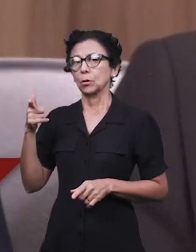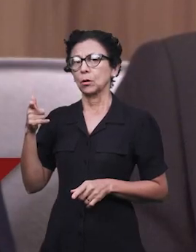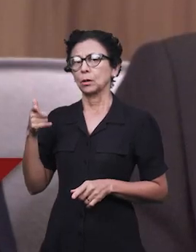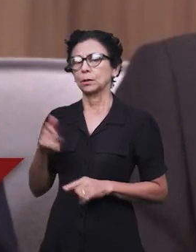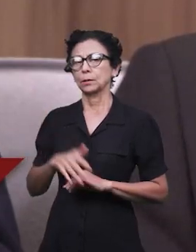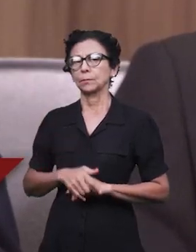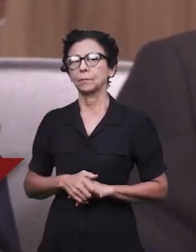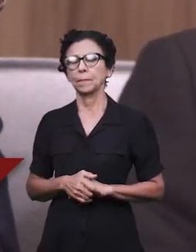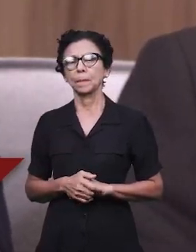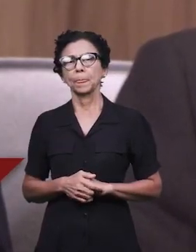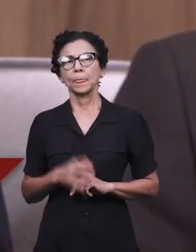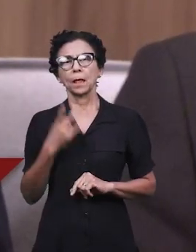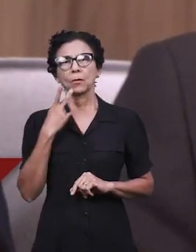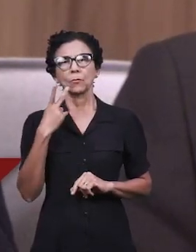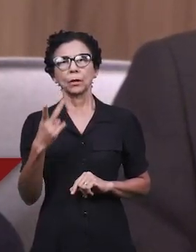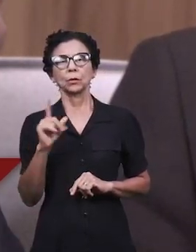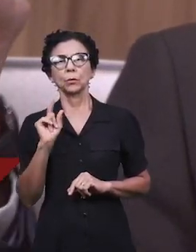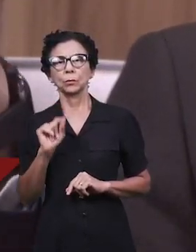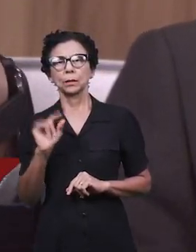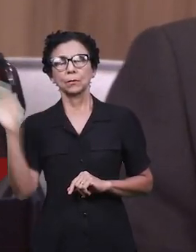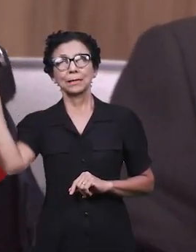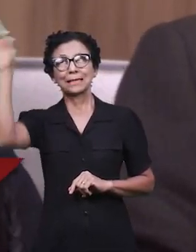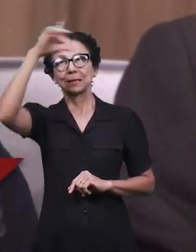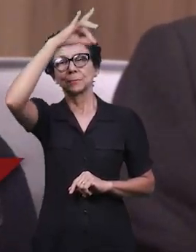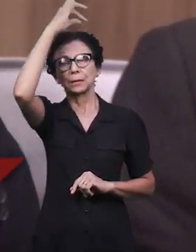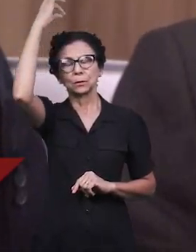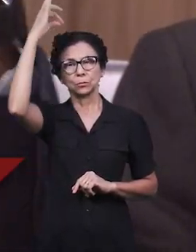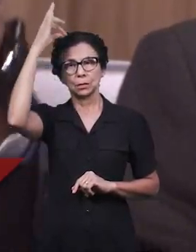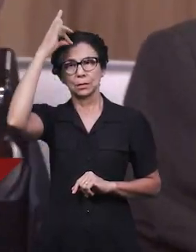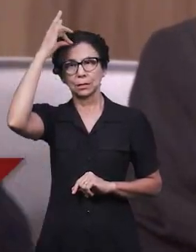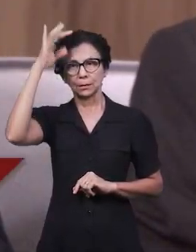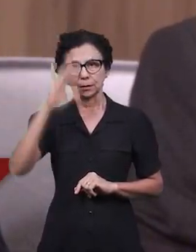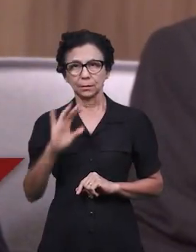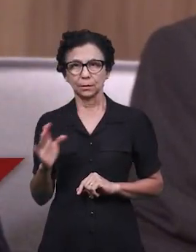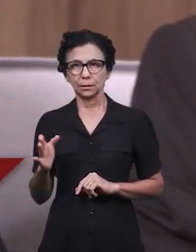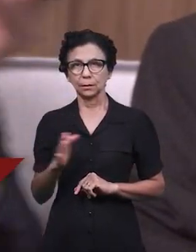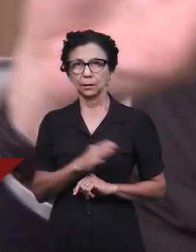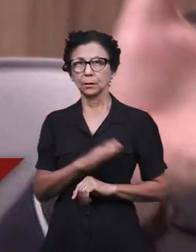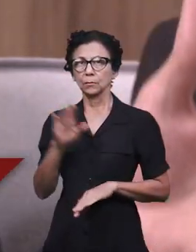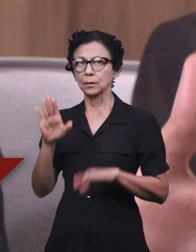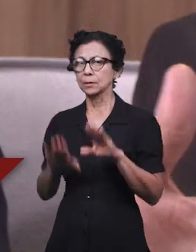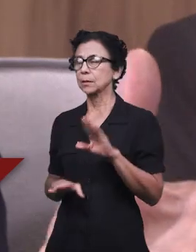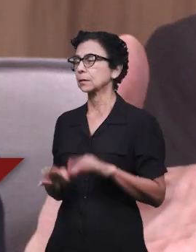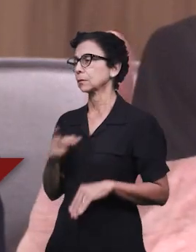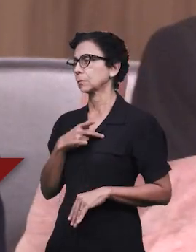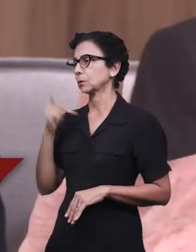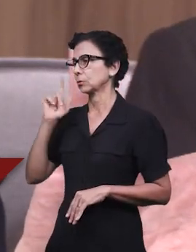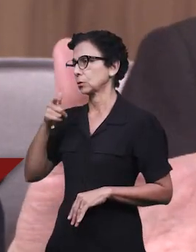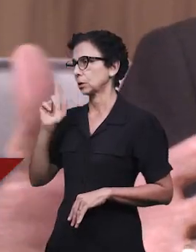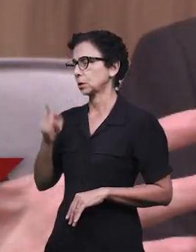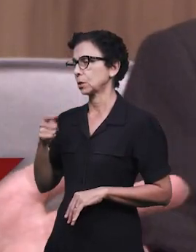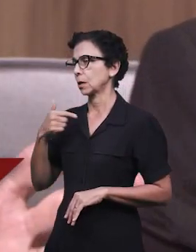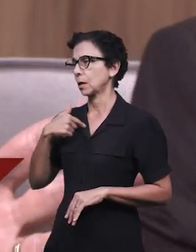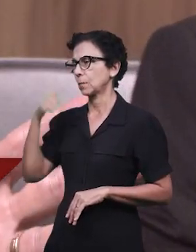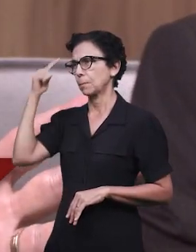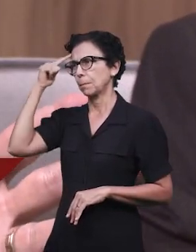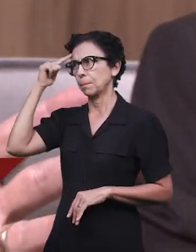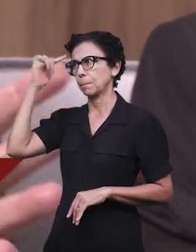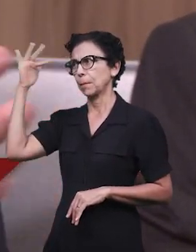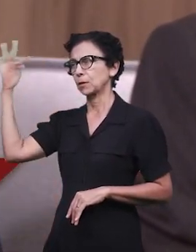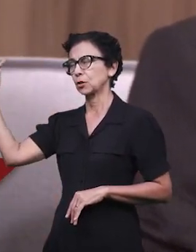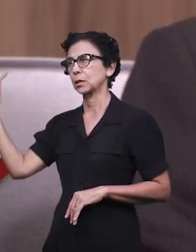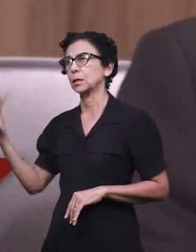porque às vezes, pastor Gedeuti, eu fico imaginando os apóstolos à época, o Senhor